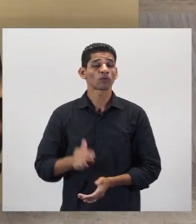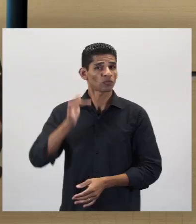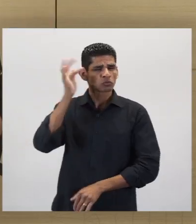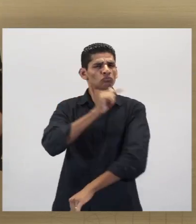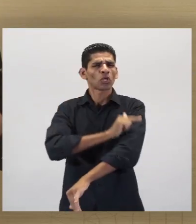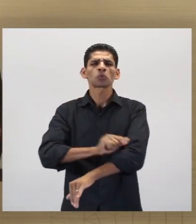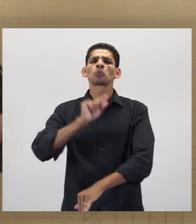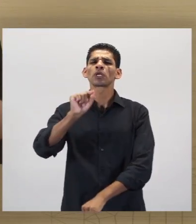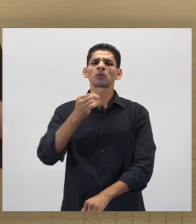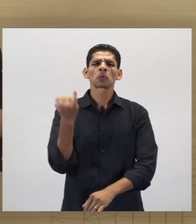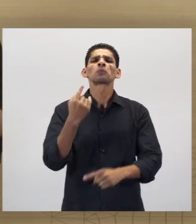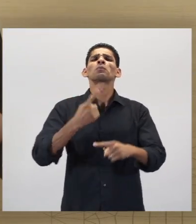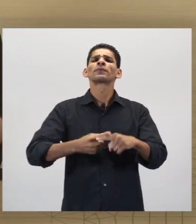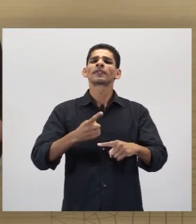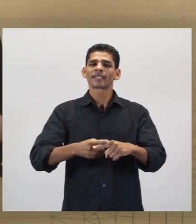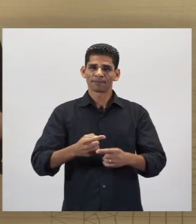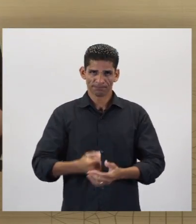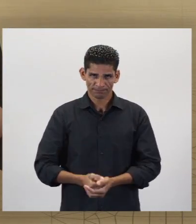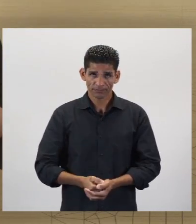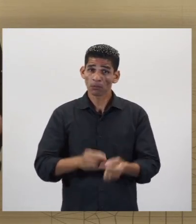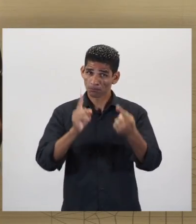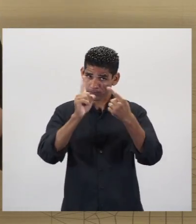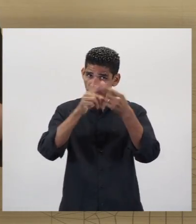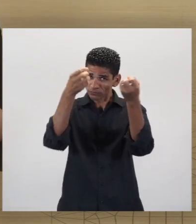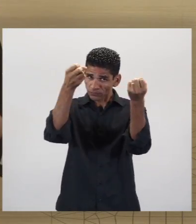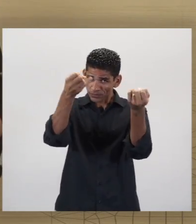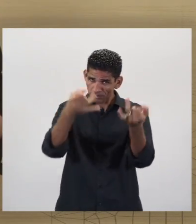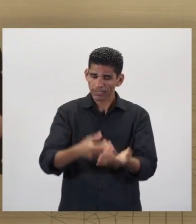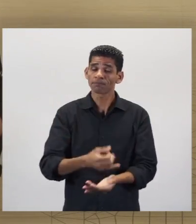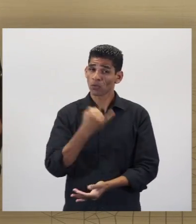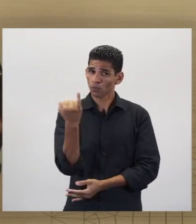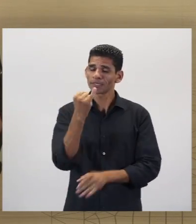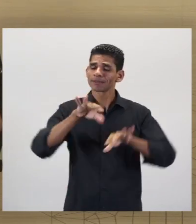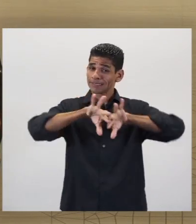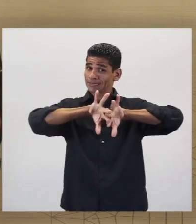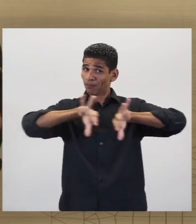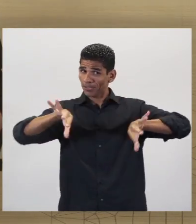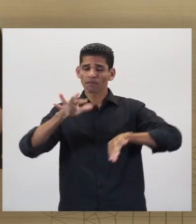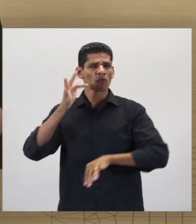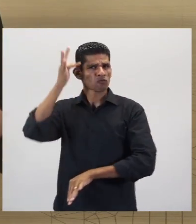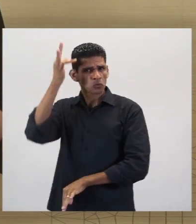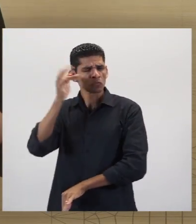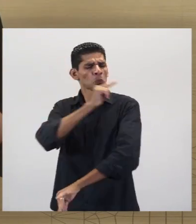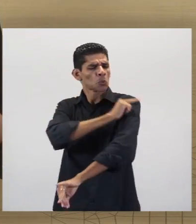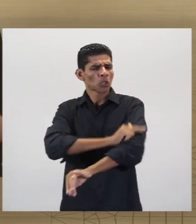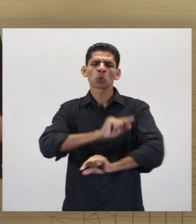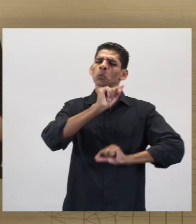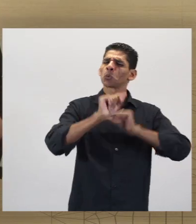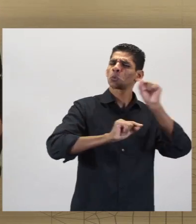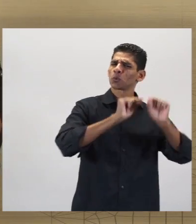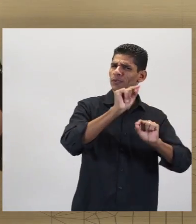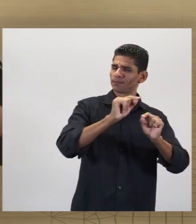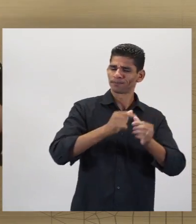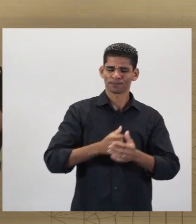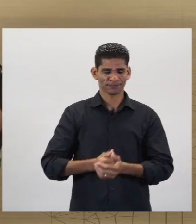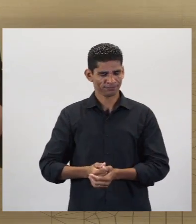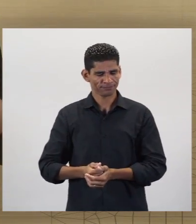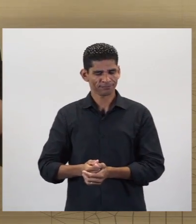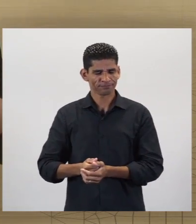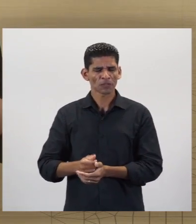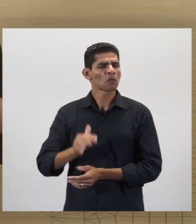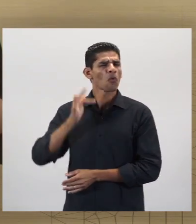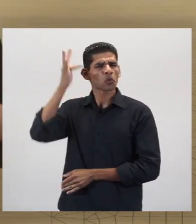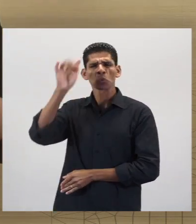Filosofia da educação, então, o que é e para que serve? Primeiramente, é necessário que nós façamos uma distinção e conceituação do que